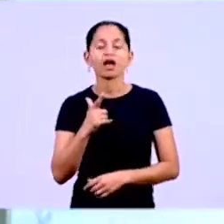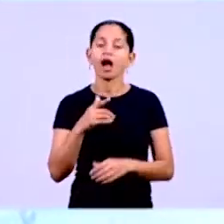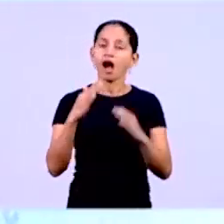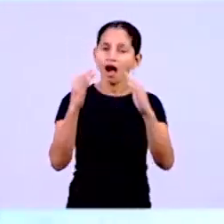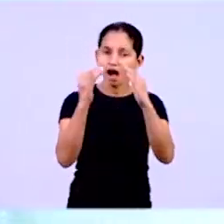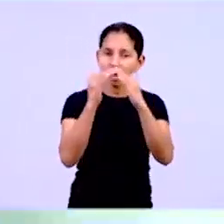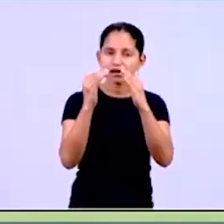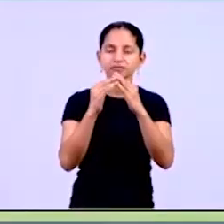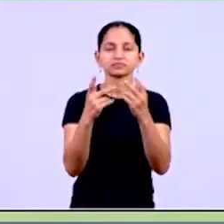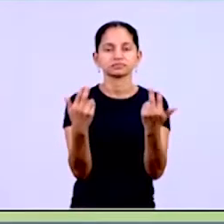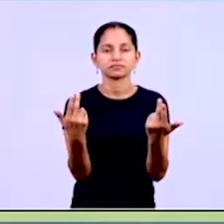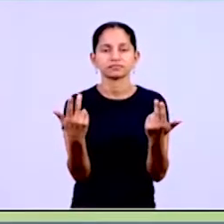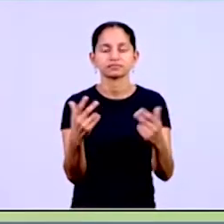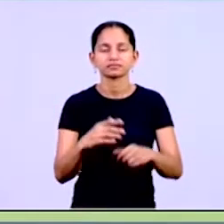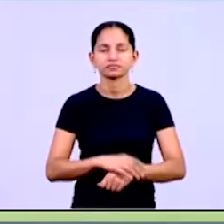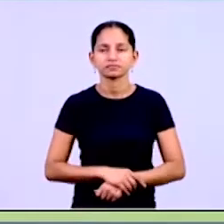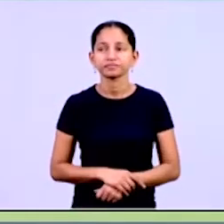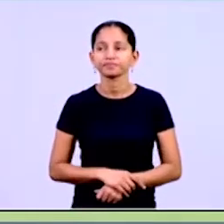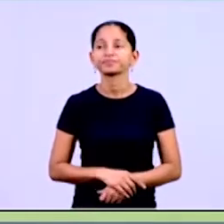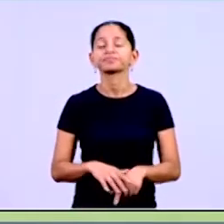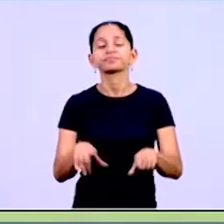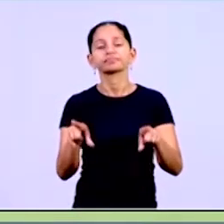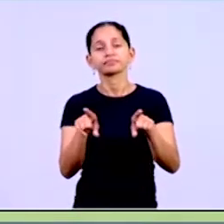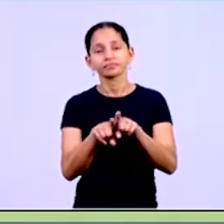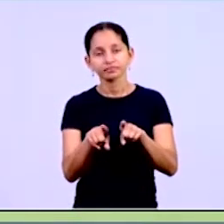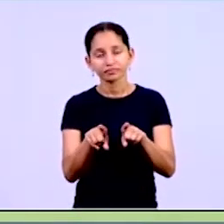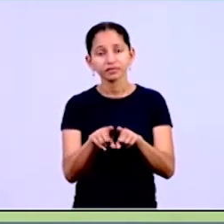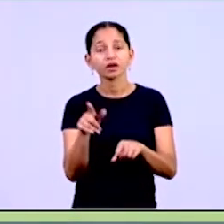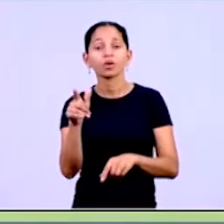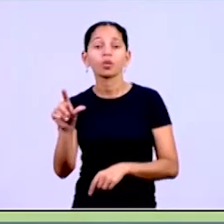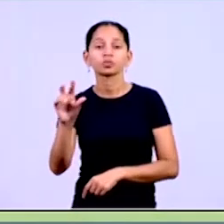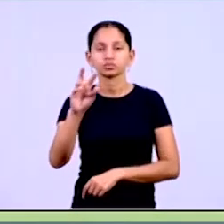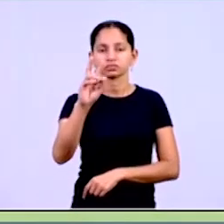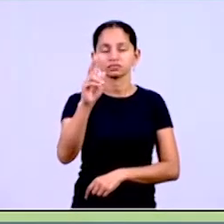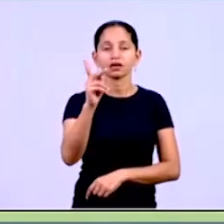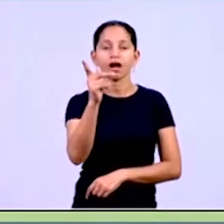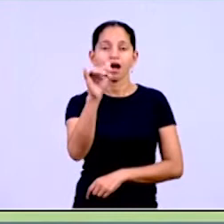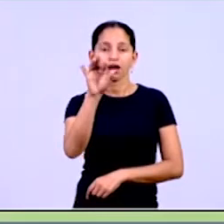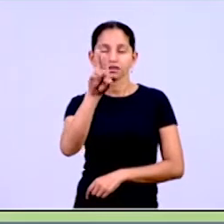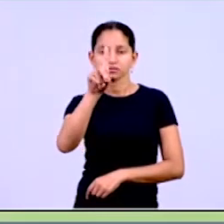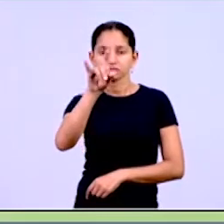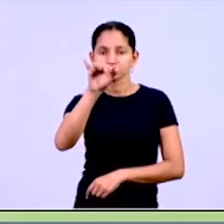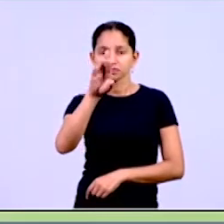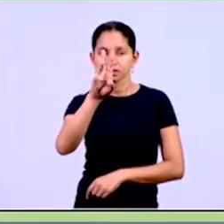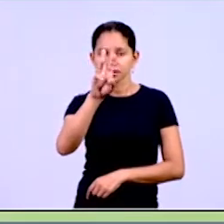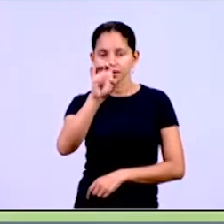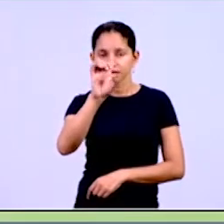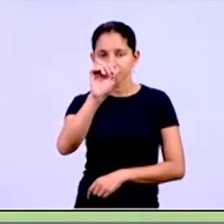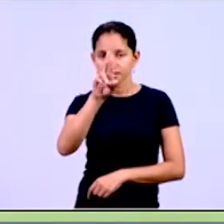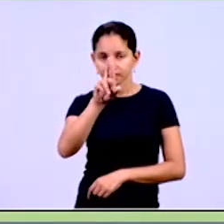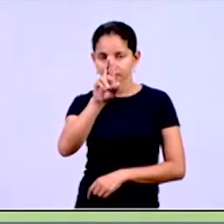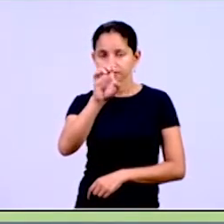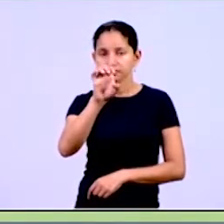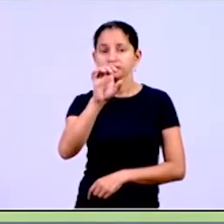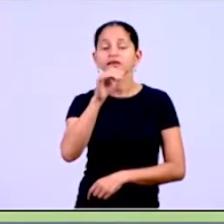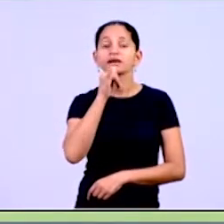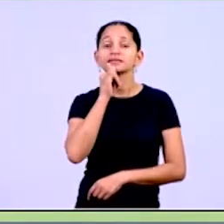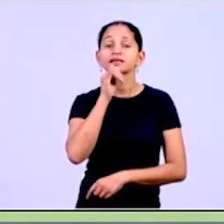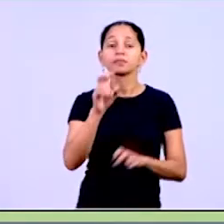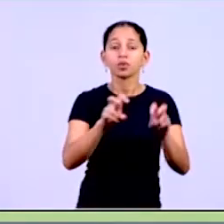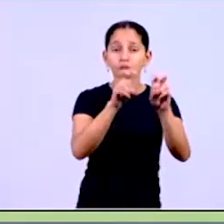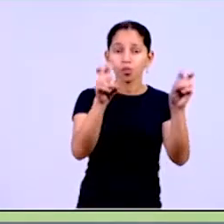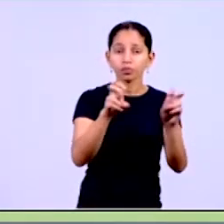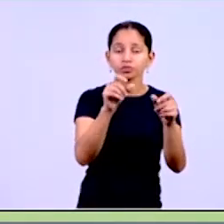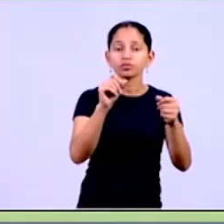mais tecnológicos. E os hardwares que são utilizados em outras áreas. Aquele computador que faz